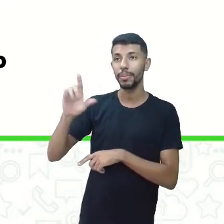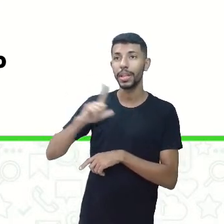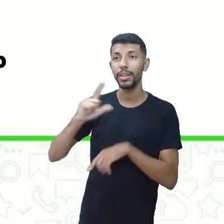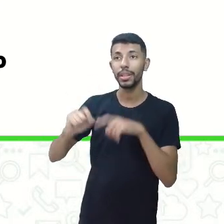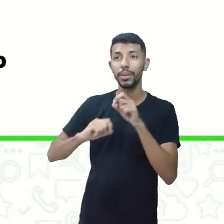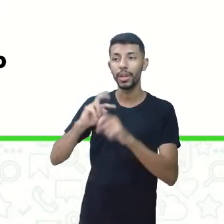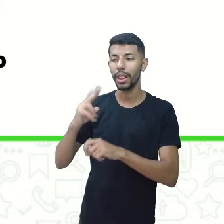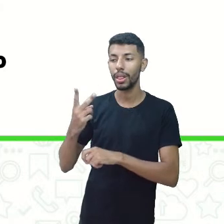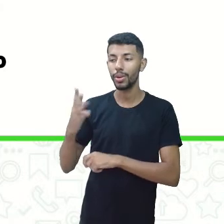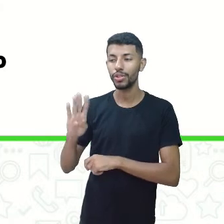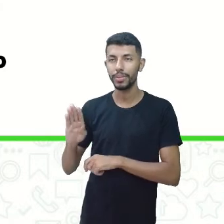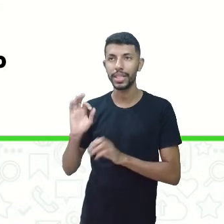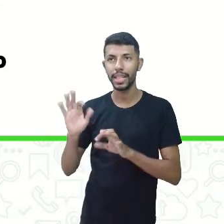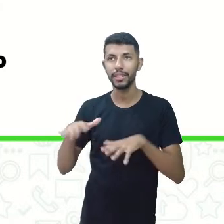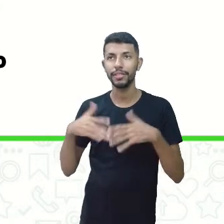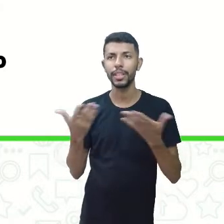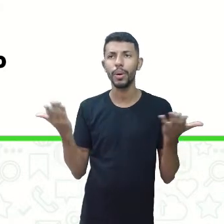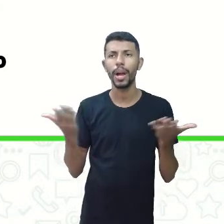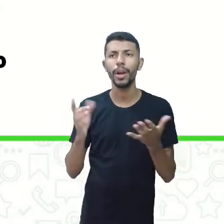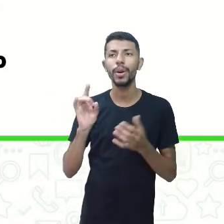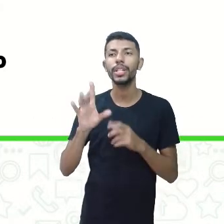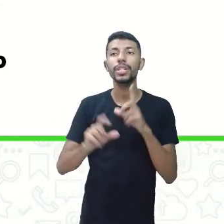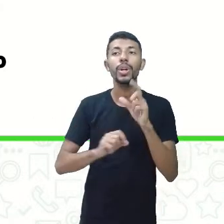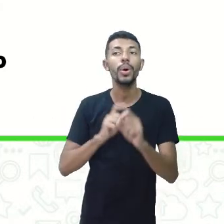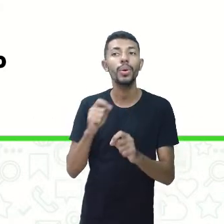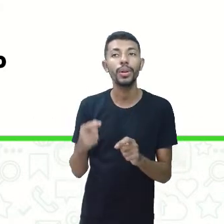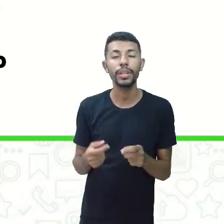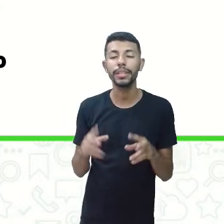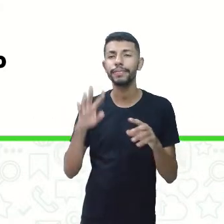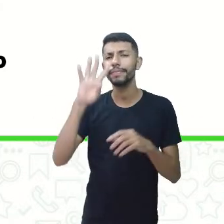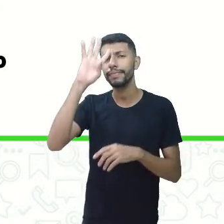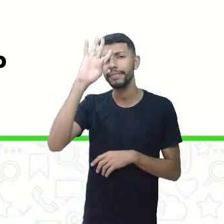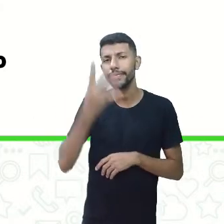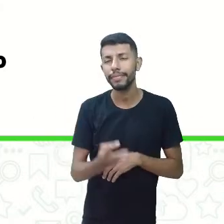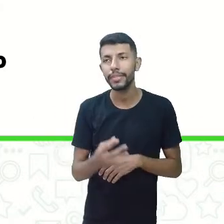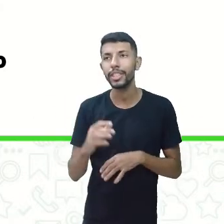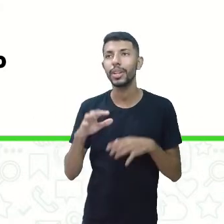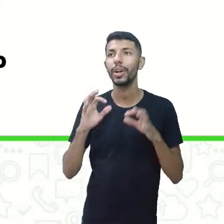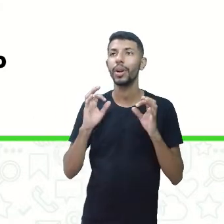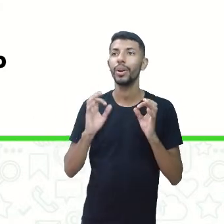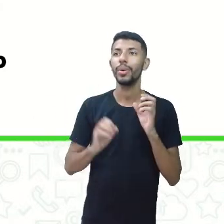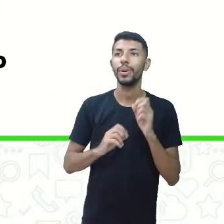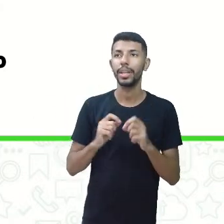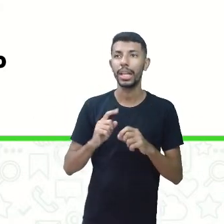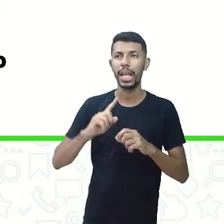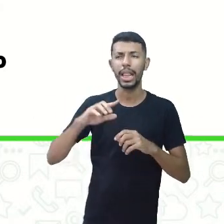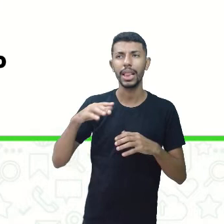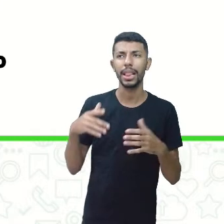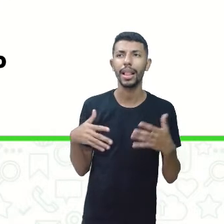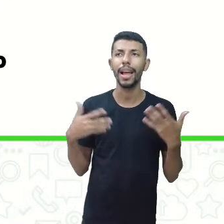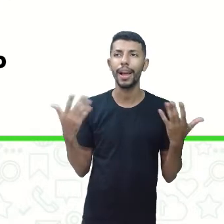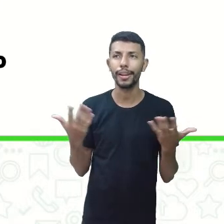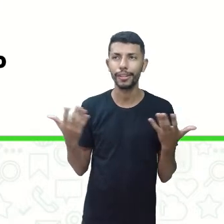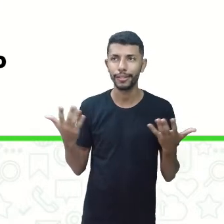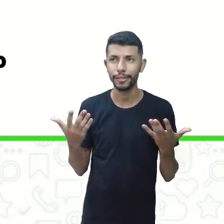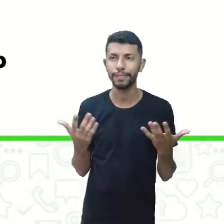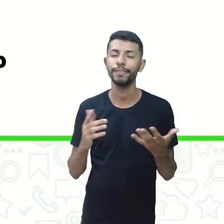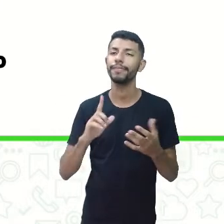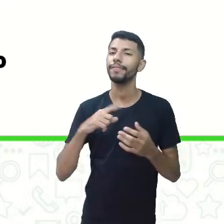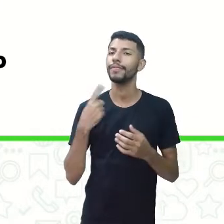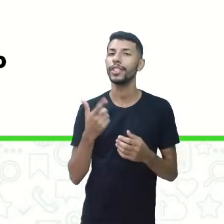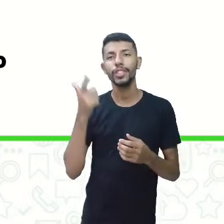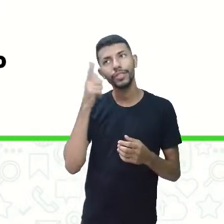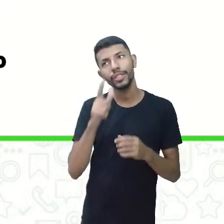2B. Agora é só resolver. Depois desses membros, né, todos distorcidos, né, nós vamos encontrar